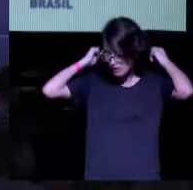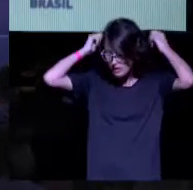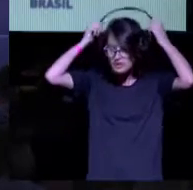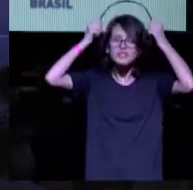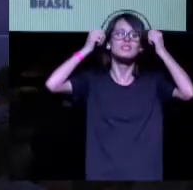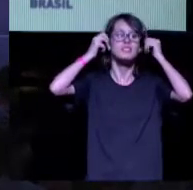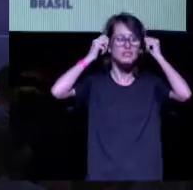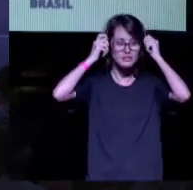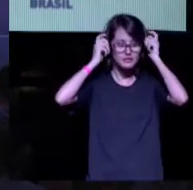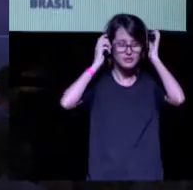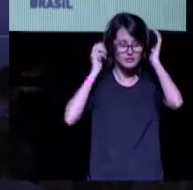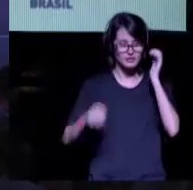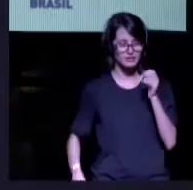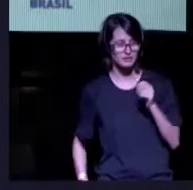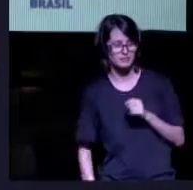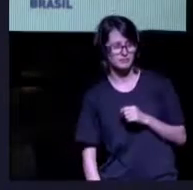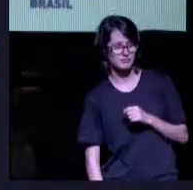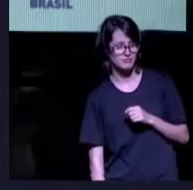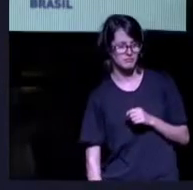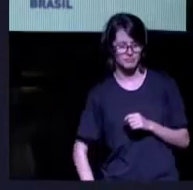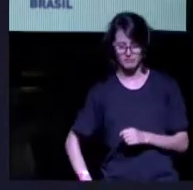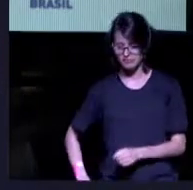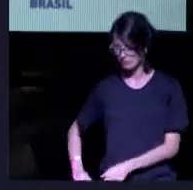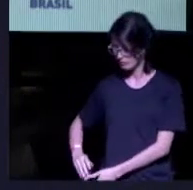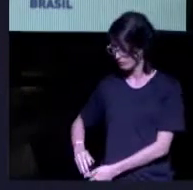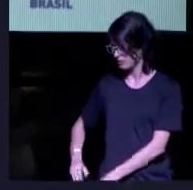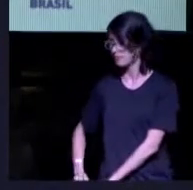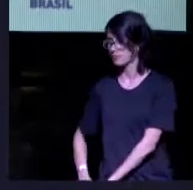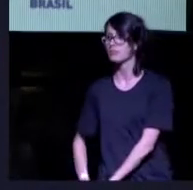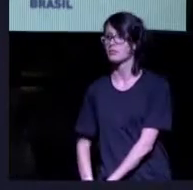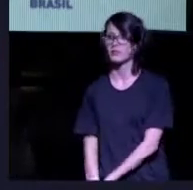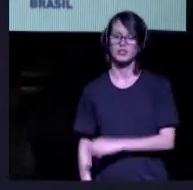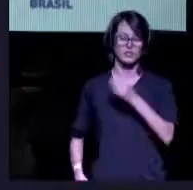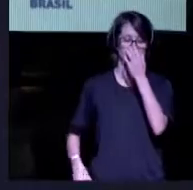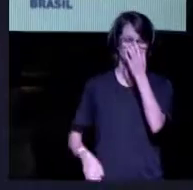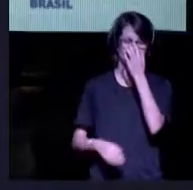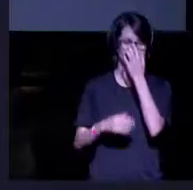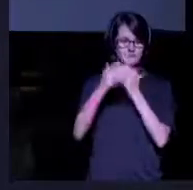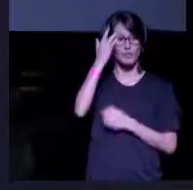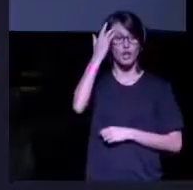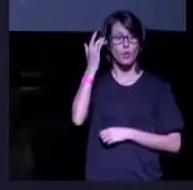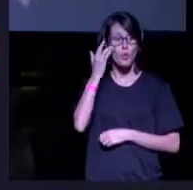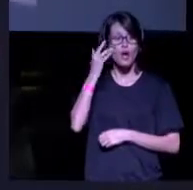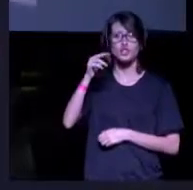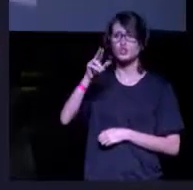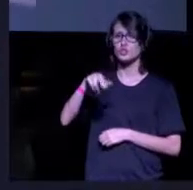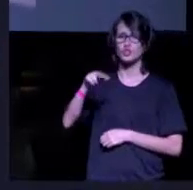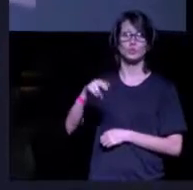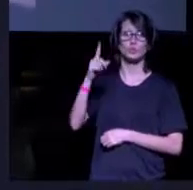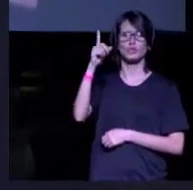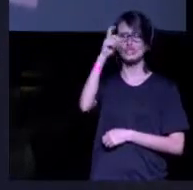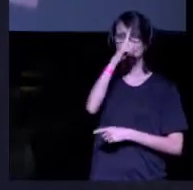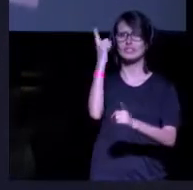eu acho que viabilizou ou derrotas mil em de draw emprego